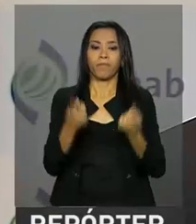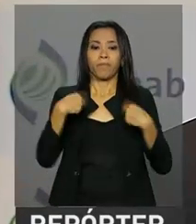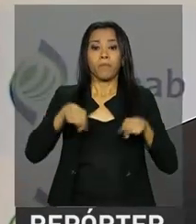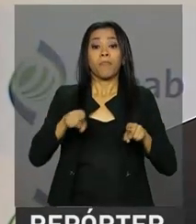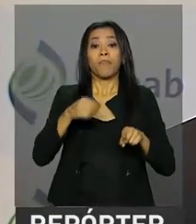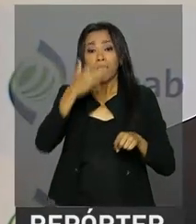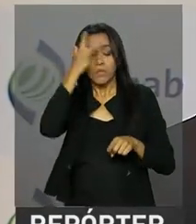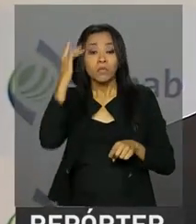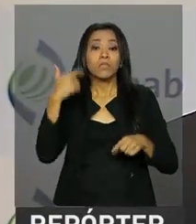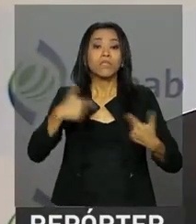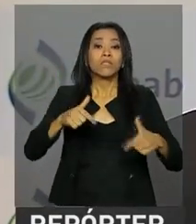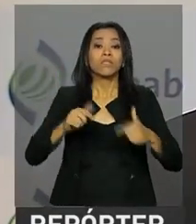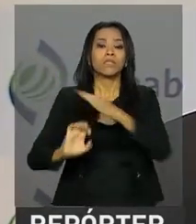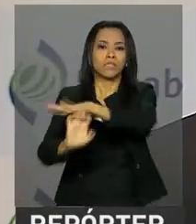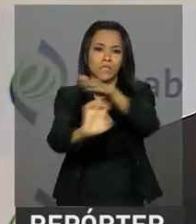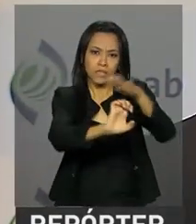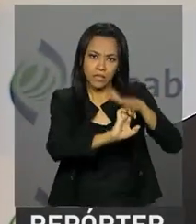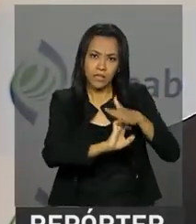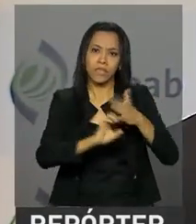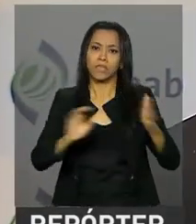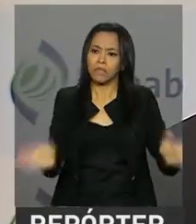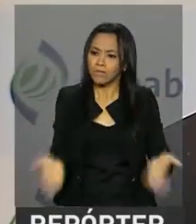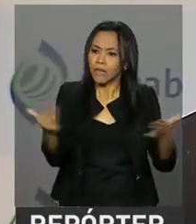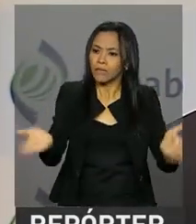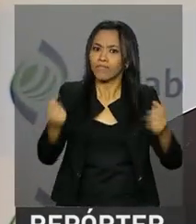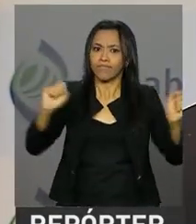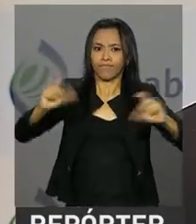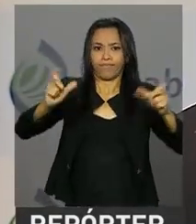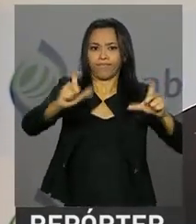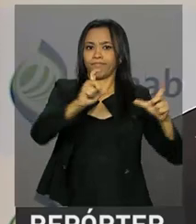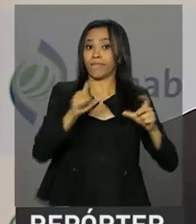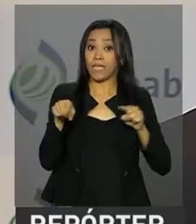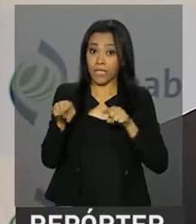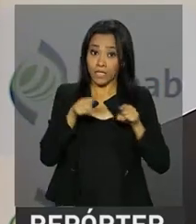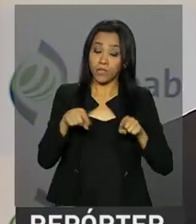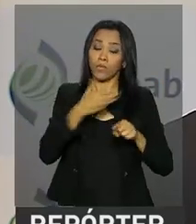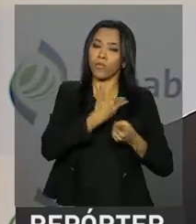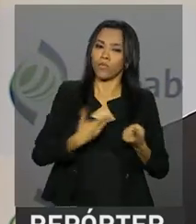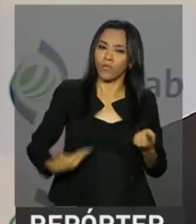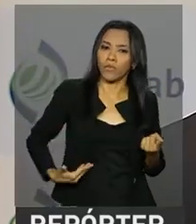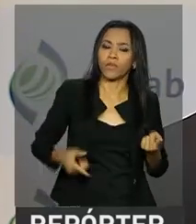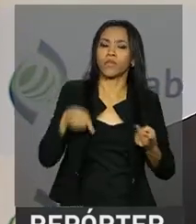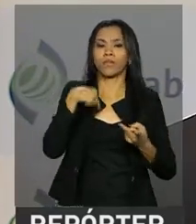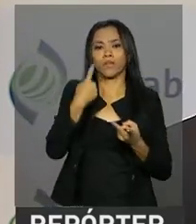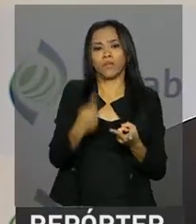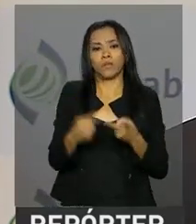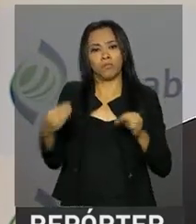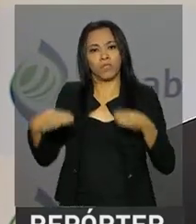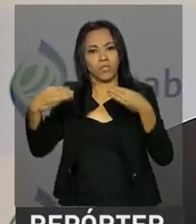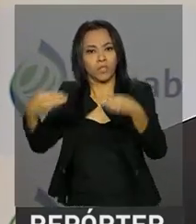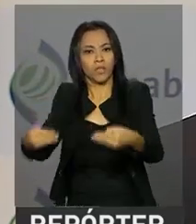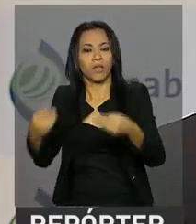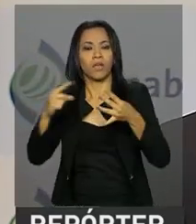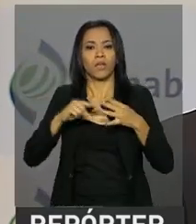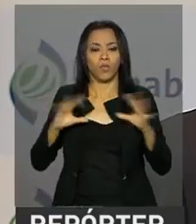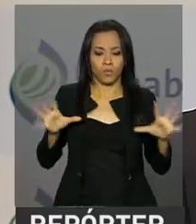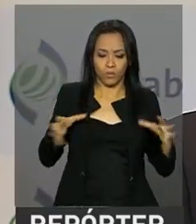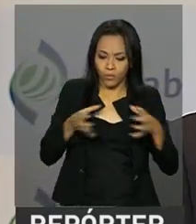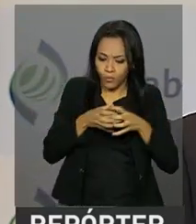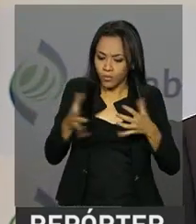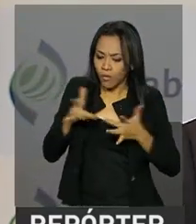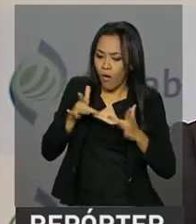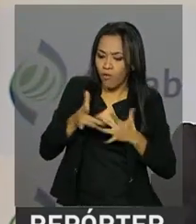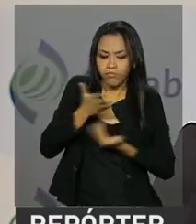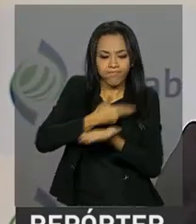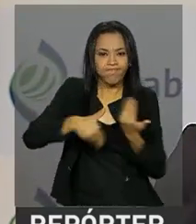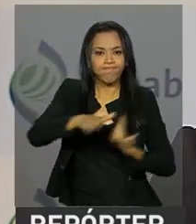ânimo para fazer os investimentos é uma sinalização de que o governo e o ministério e a e a e o setor está muito coeso